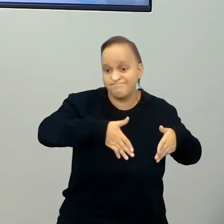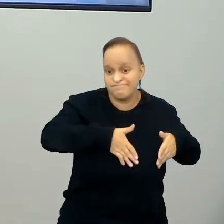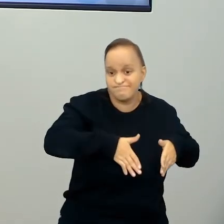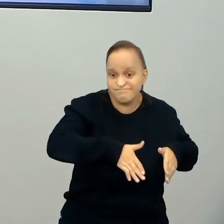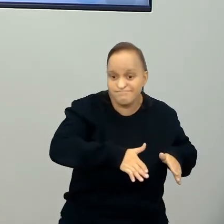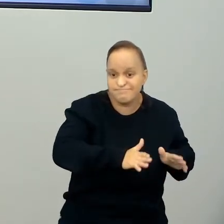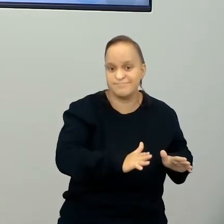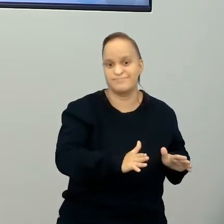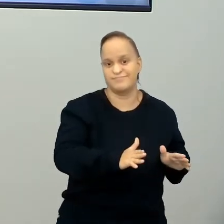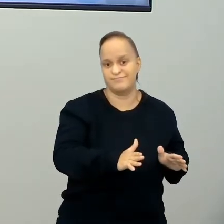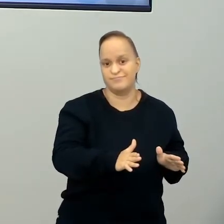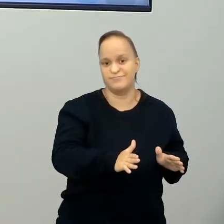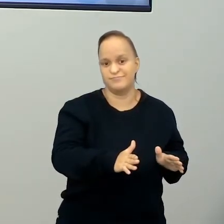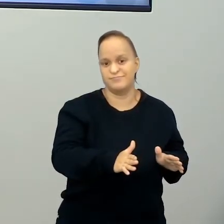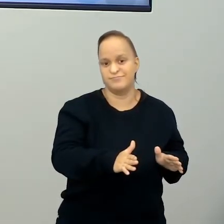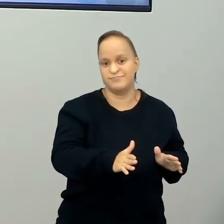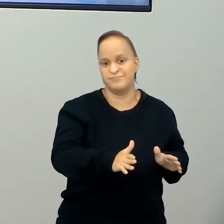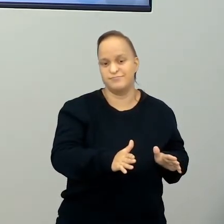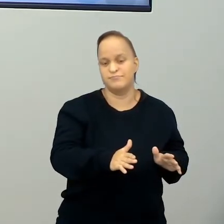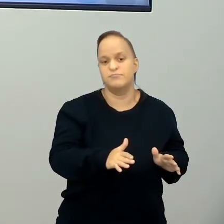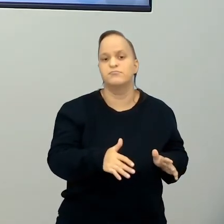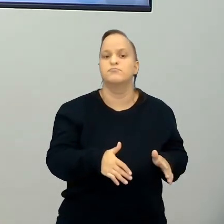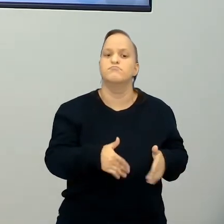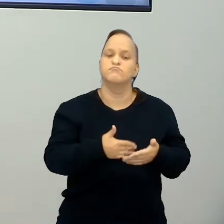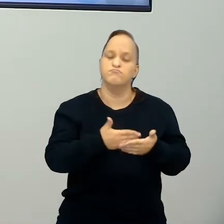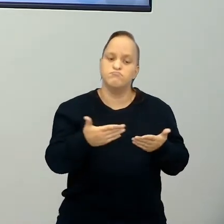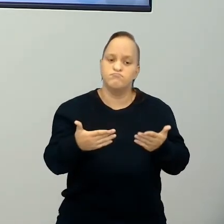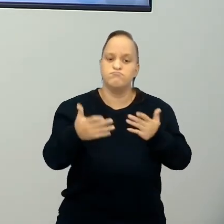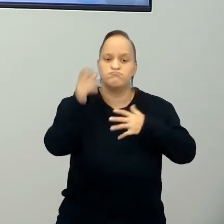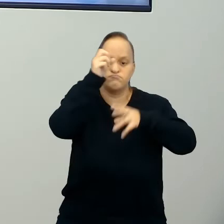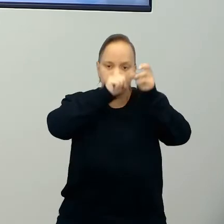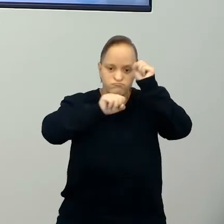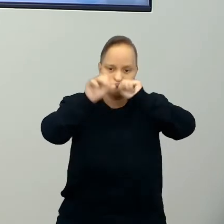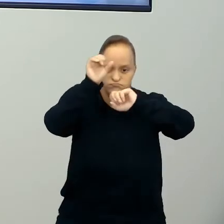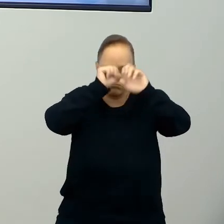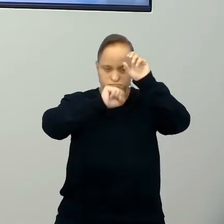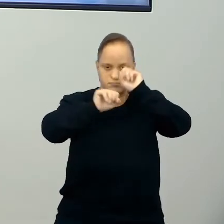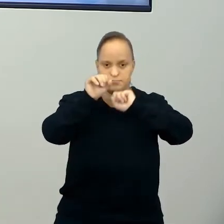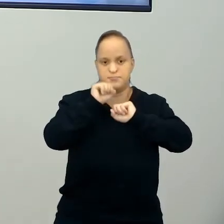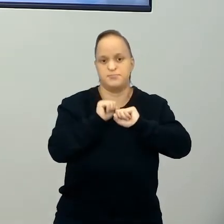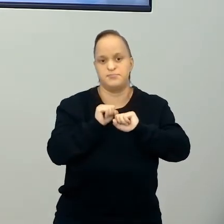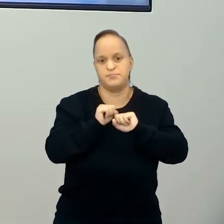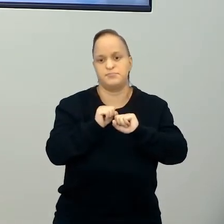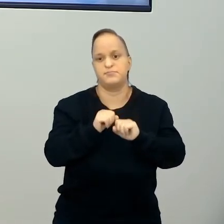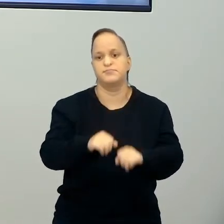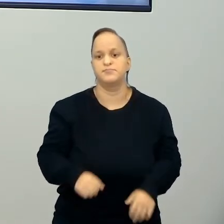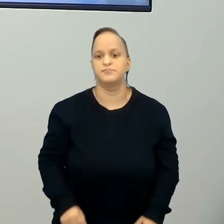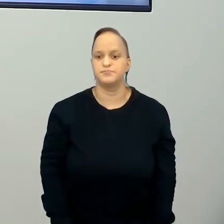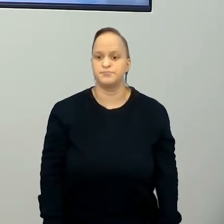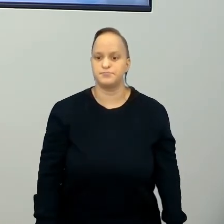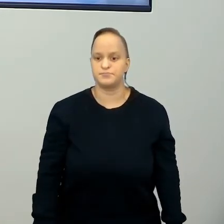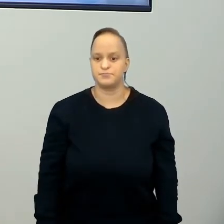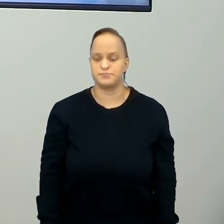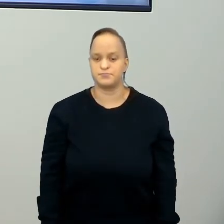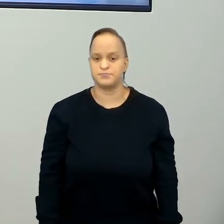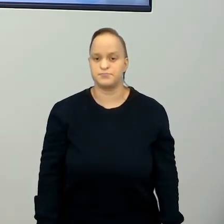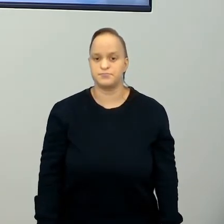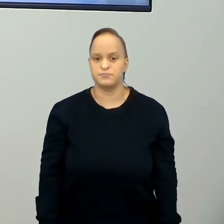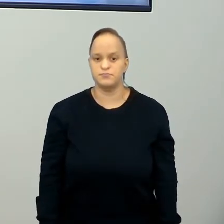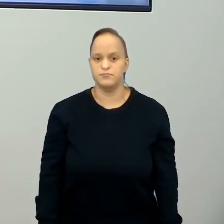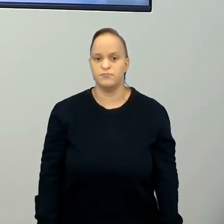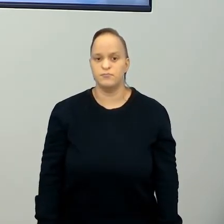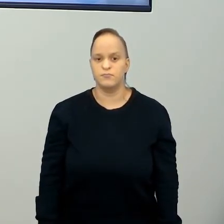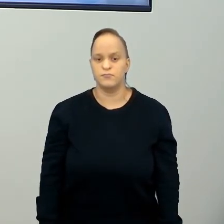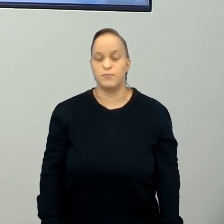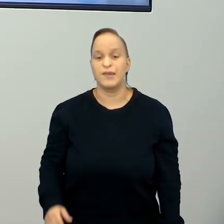isso vem pra gente como um aprendizado, tá? E aí a gente começa a entender a questão da alteridade, é o eu e